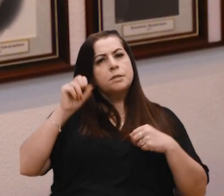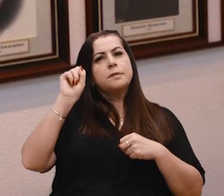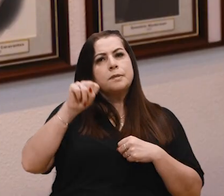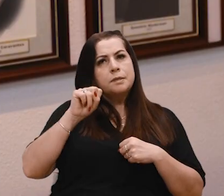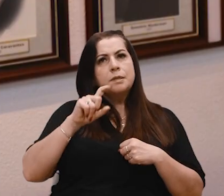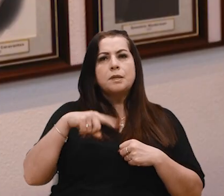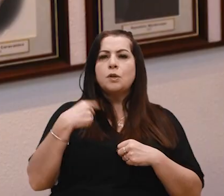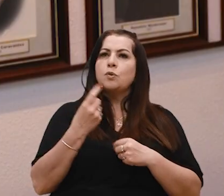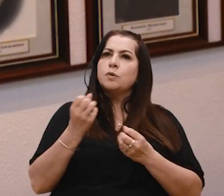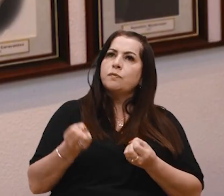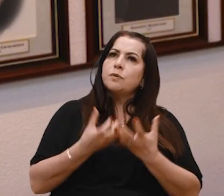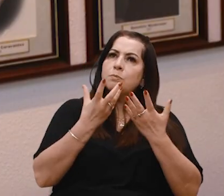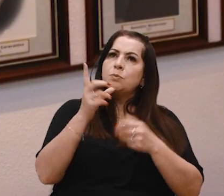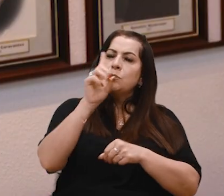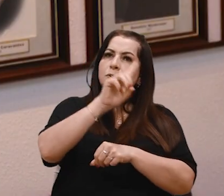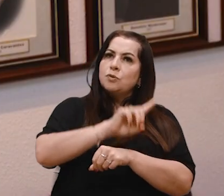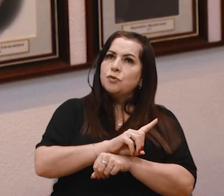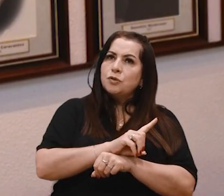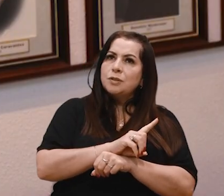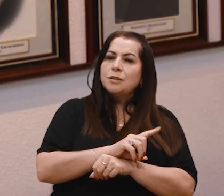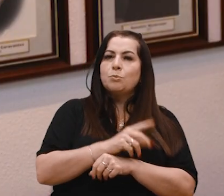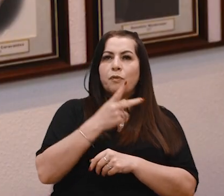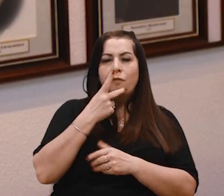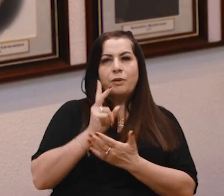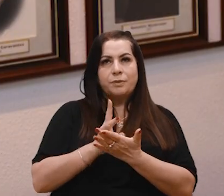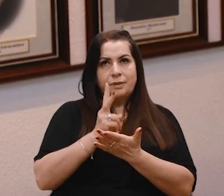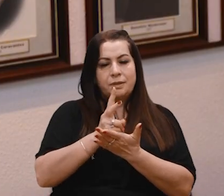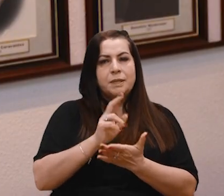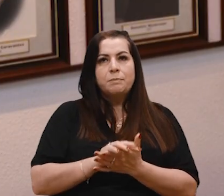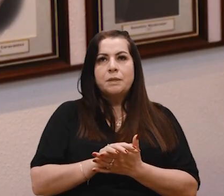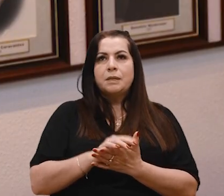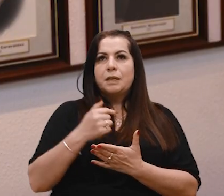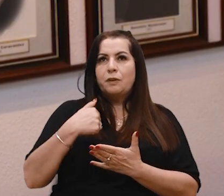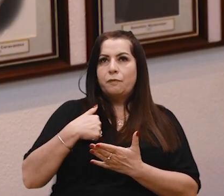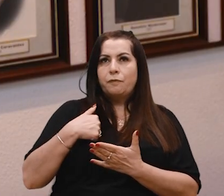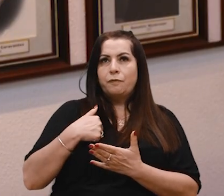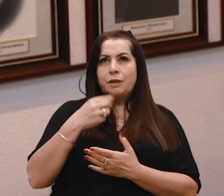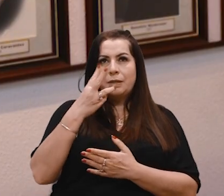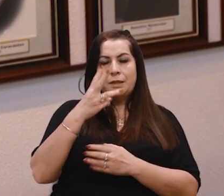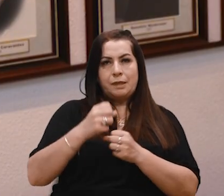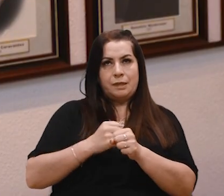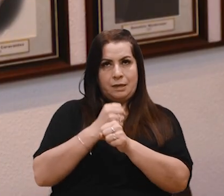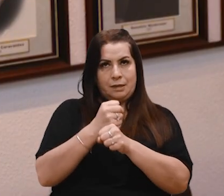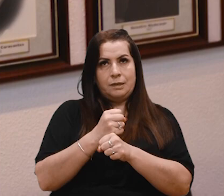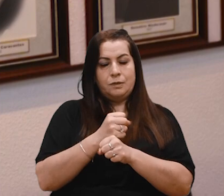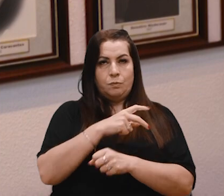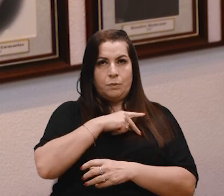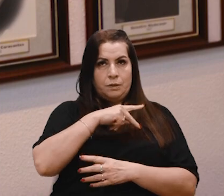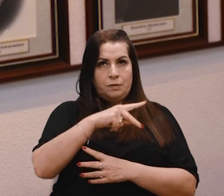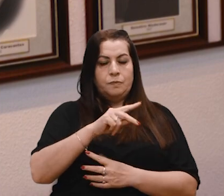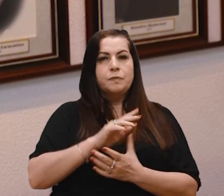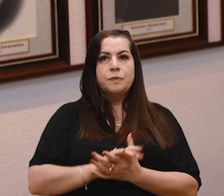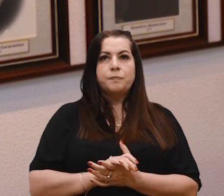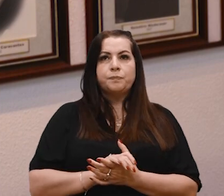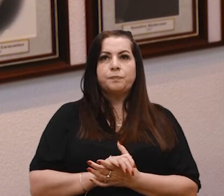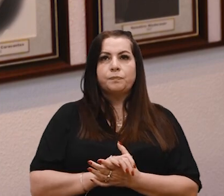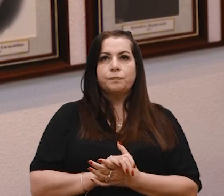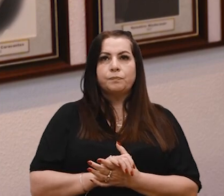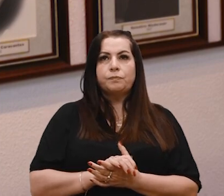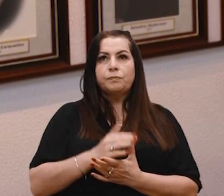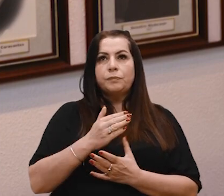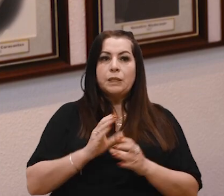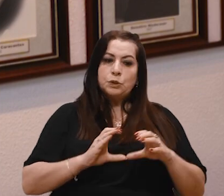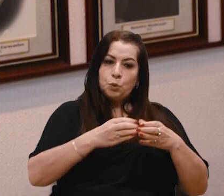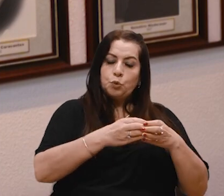acho que eles merecem, sim, que nós comemore esse dia. E como eu digo sempre, né, eu fui aqui por 3 anos o